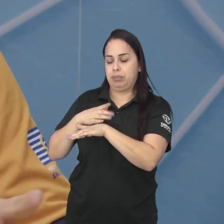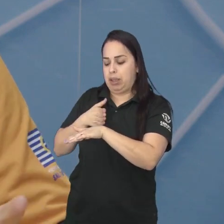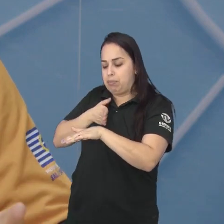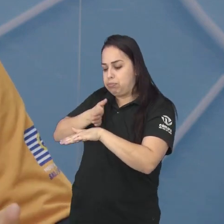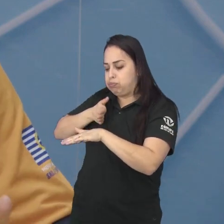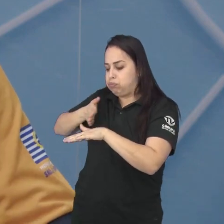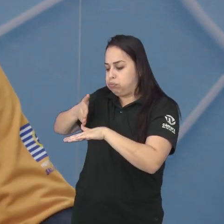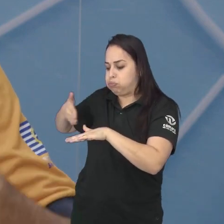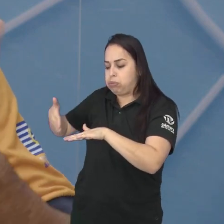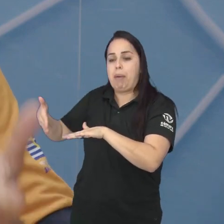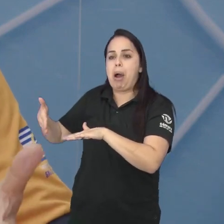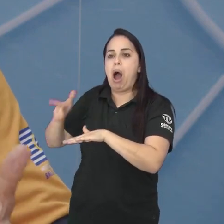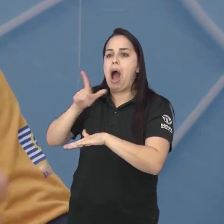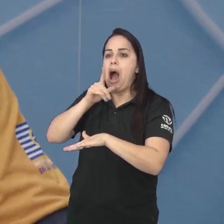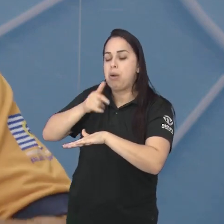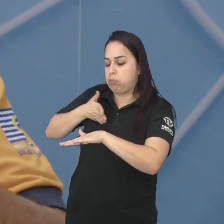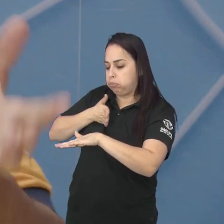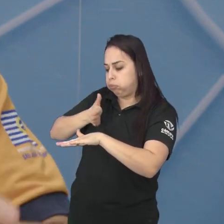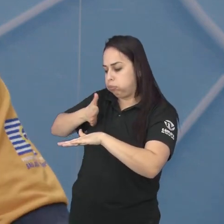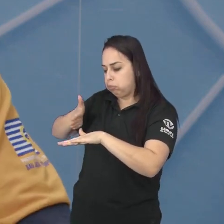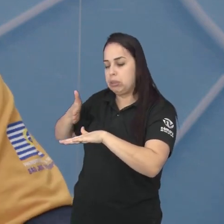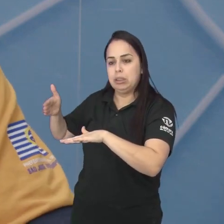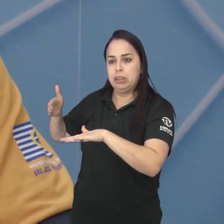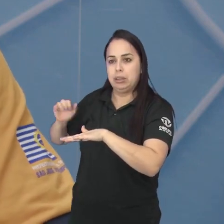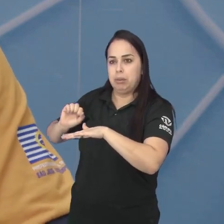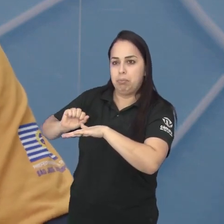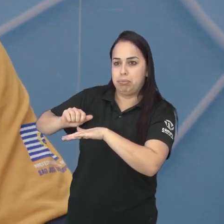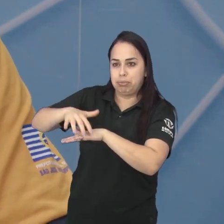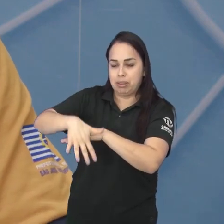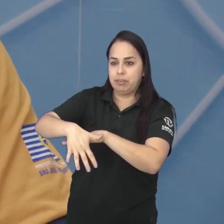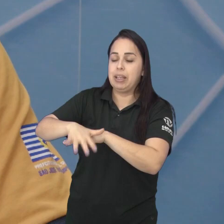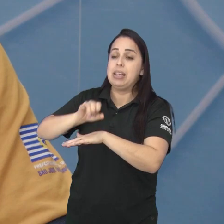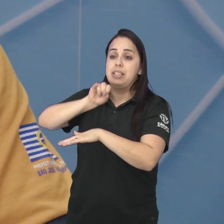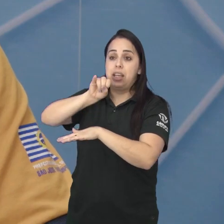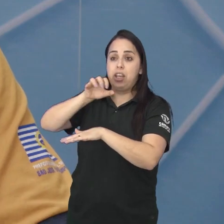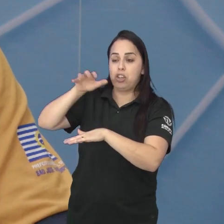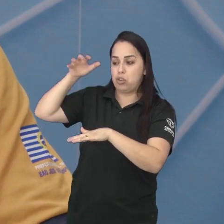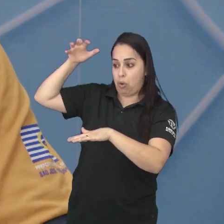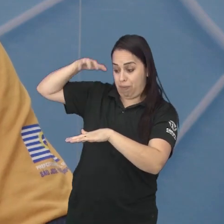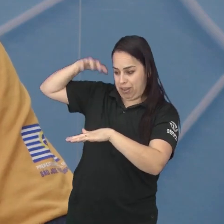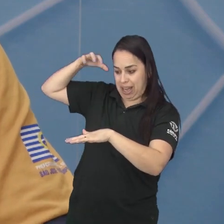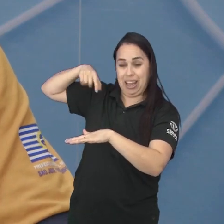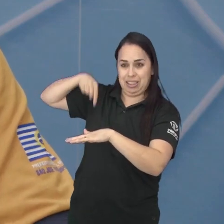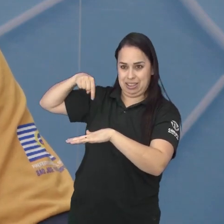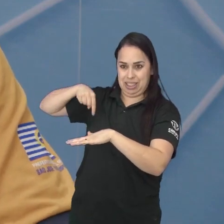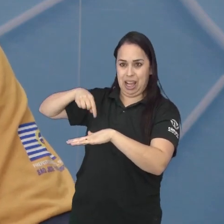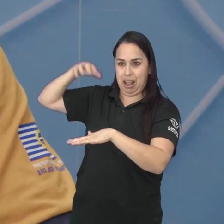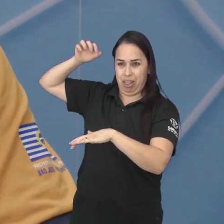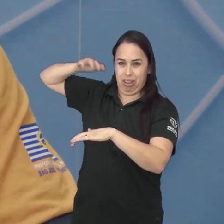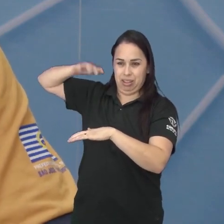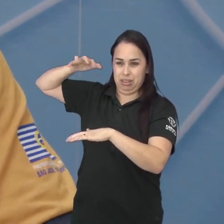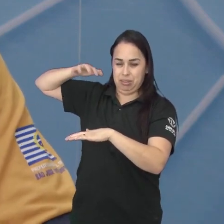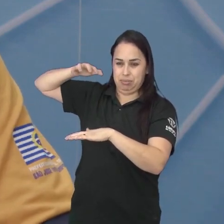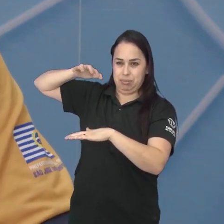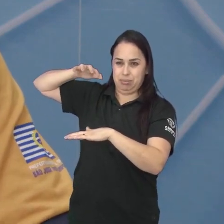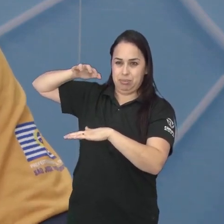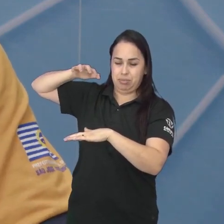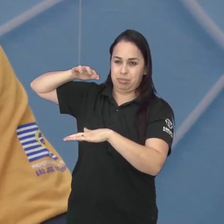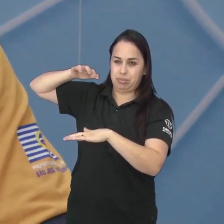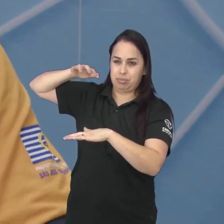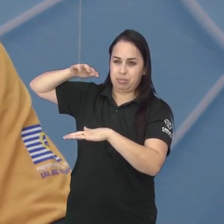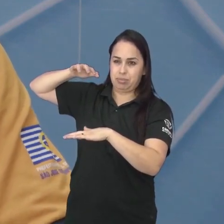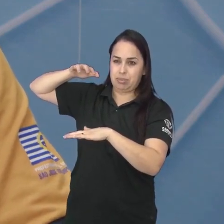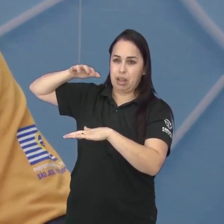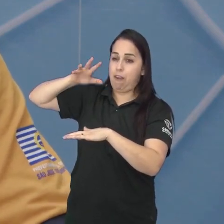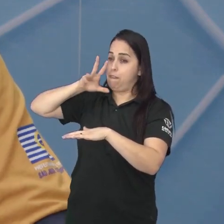várias fontes, né, de várias nascentes, de várias vertentes, né? Então, se chover na cabeceira, né, no topo da